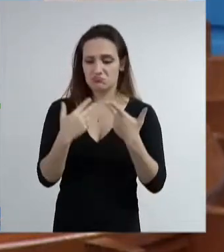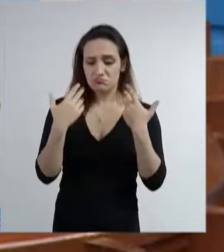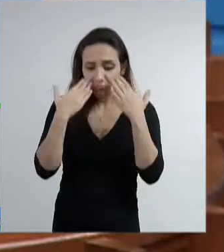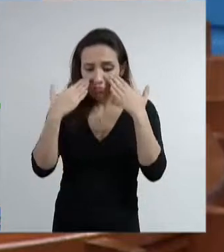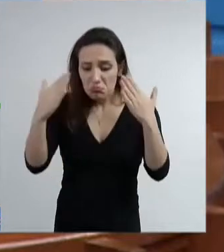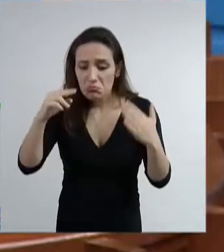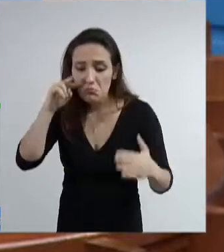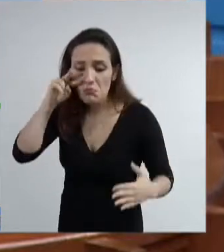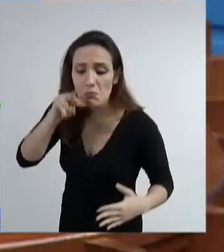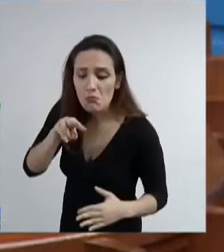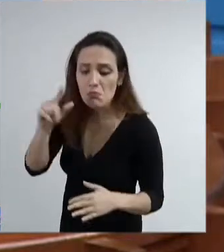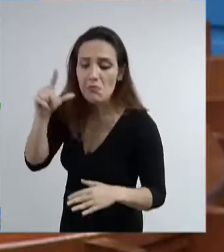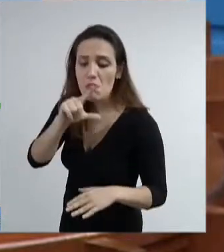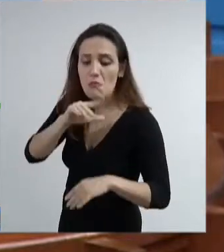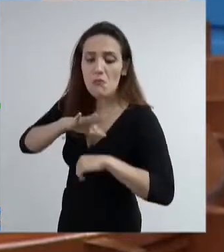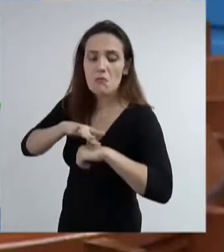vê,